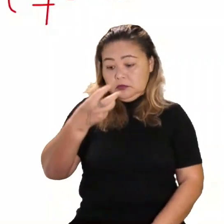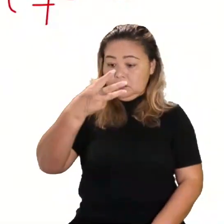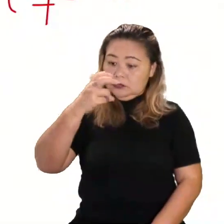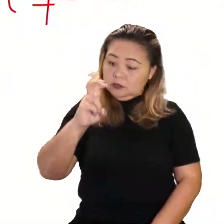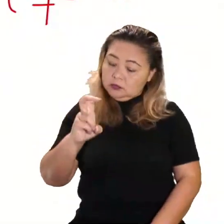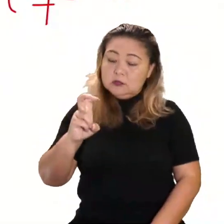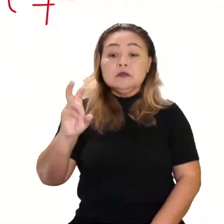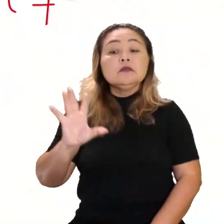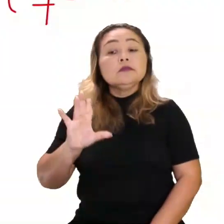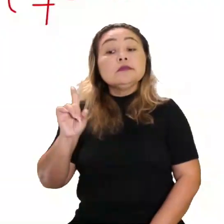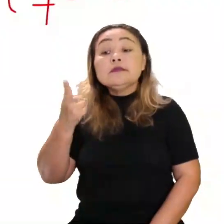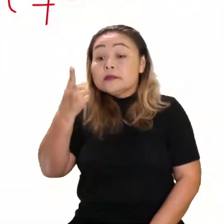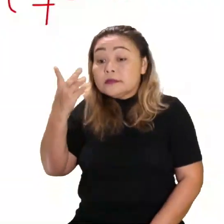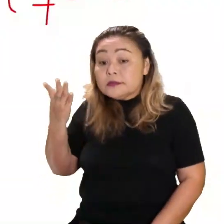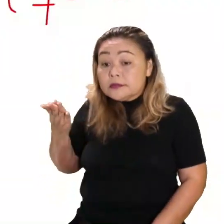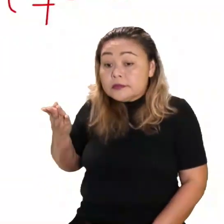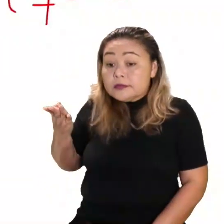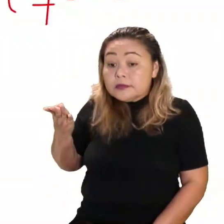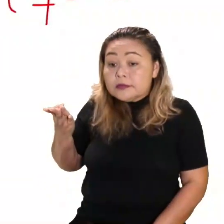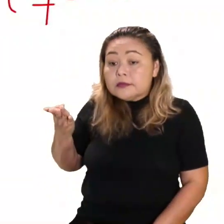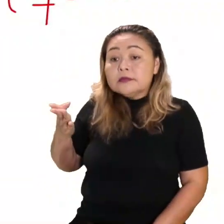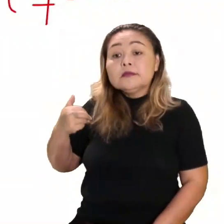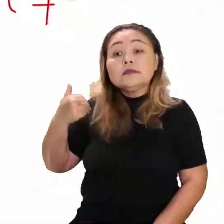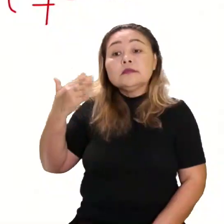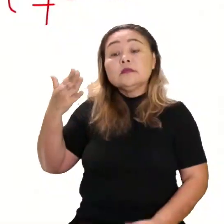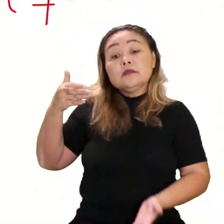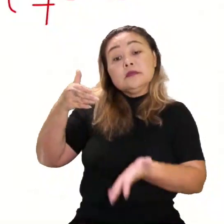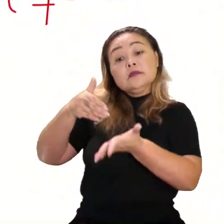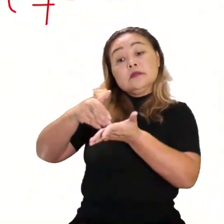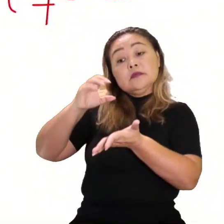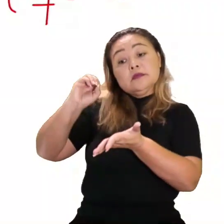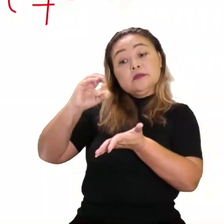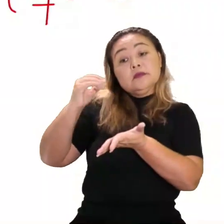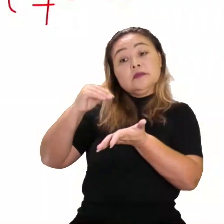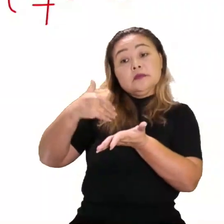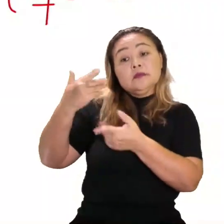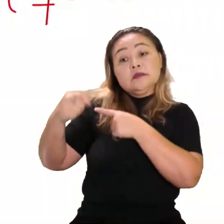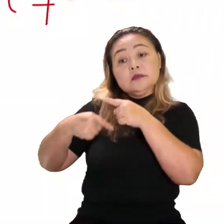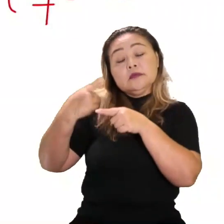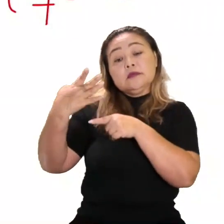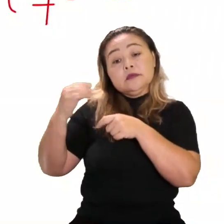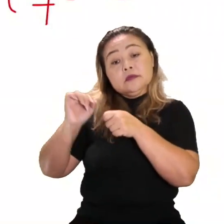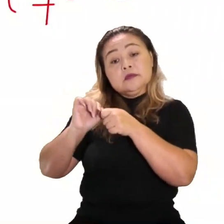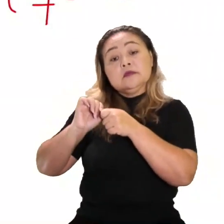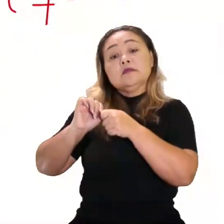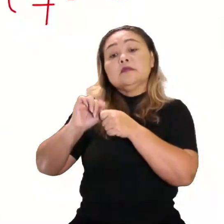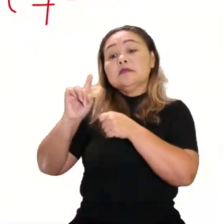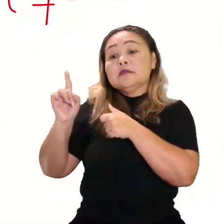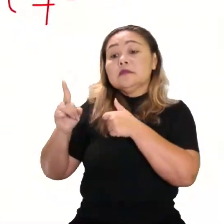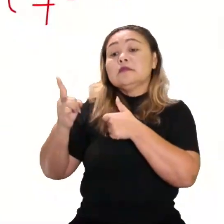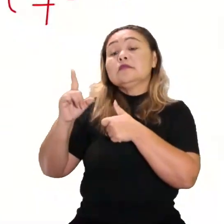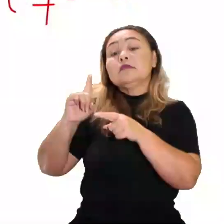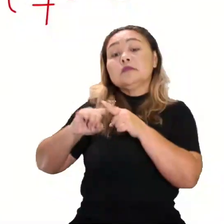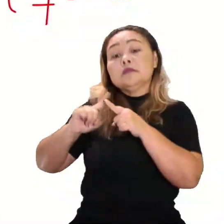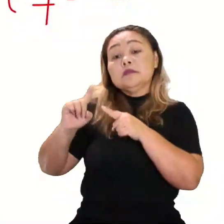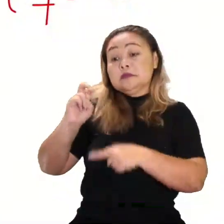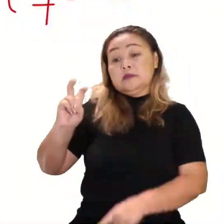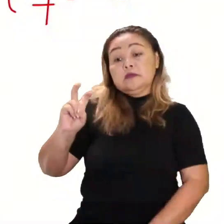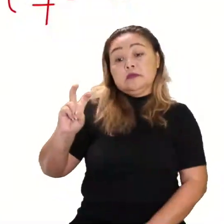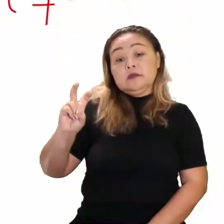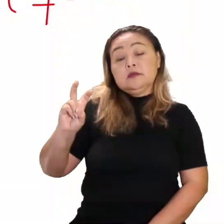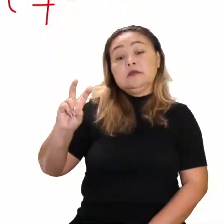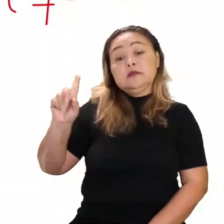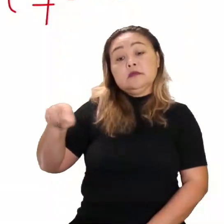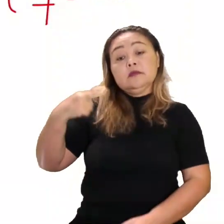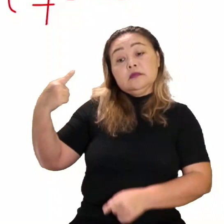635. Muito bom. Vocês viram que daqui pra frente tudo termina em 0, né? O Isso. 10, o 20, o 40, o 80 Só e tem assim o por 5, diante. né, que é o E só primeiro. tem esse 5,